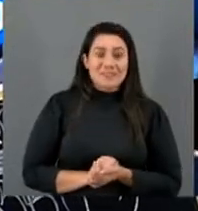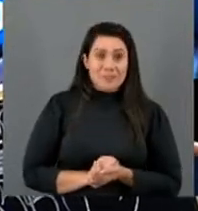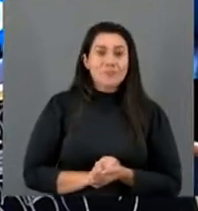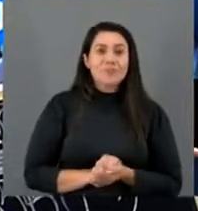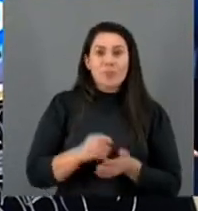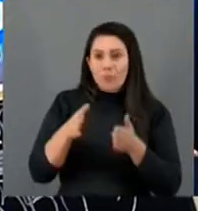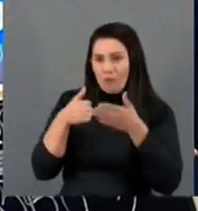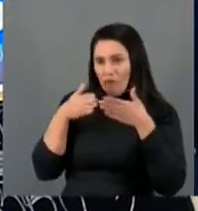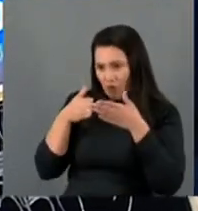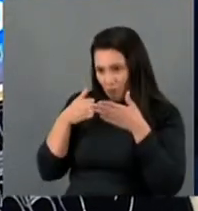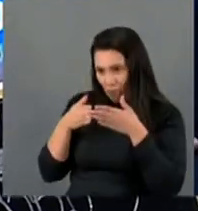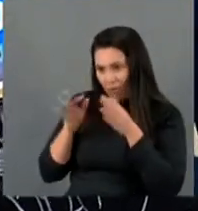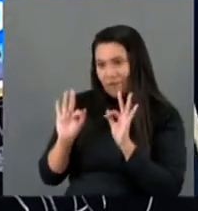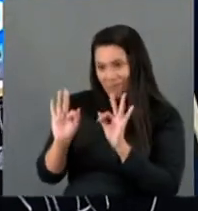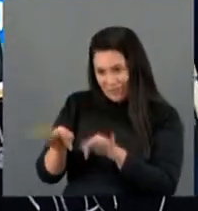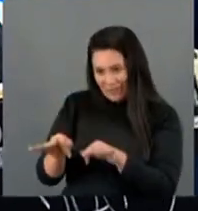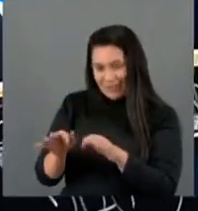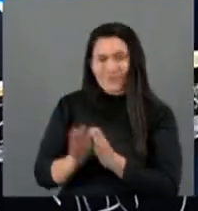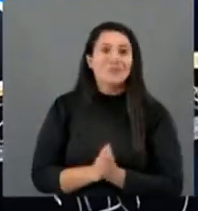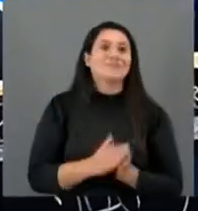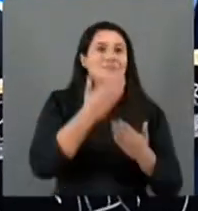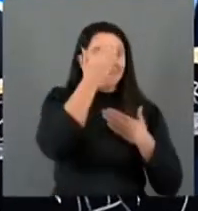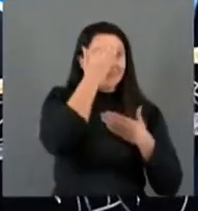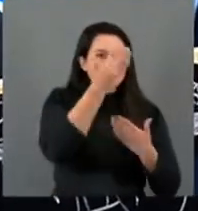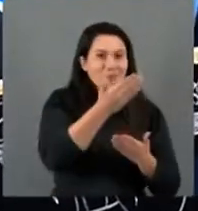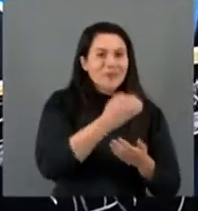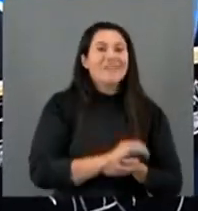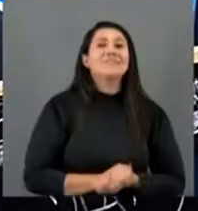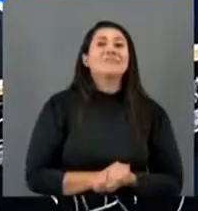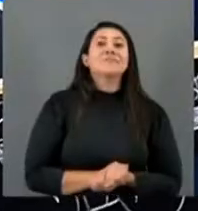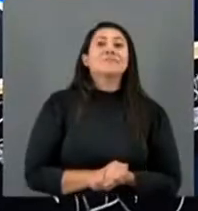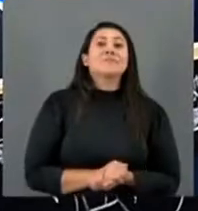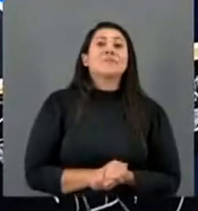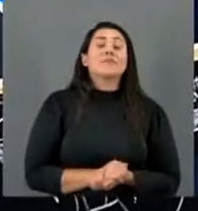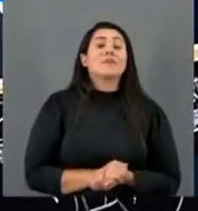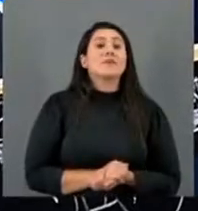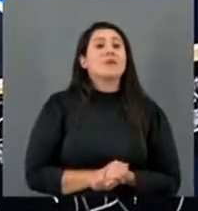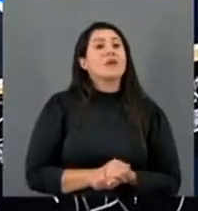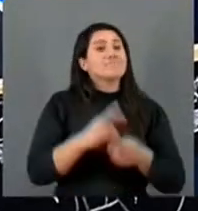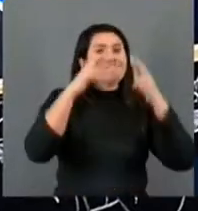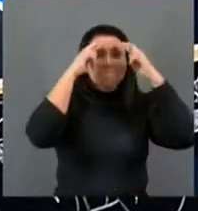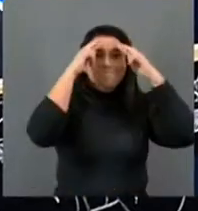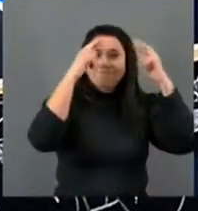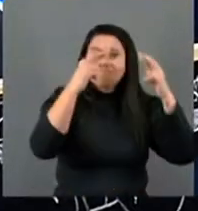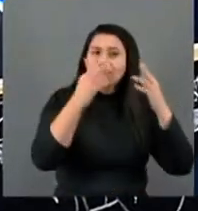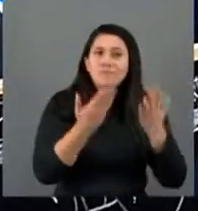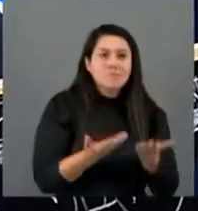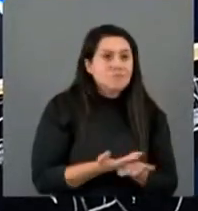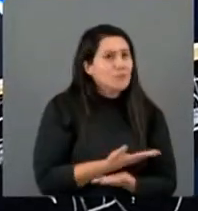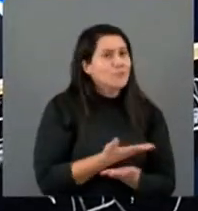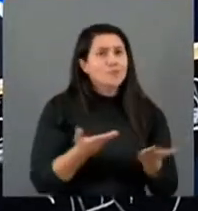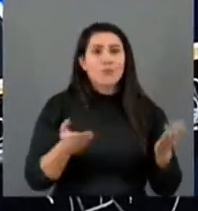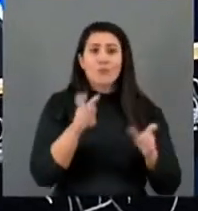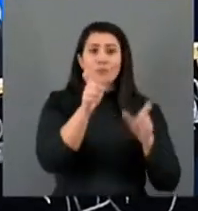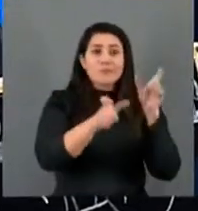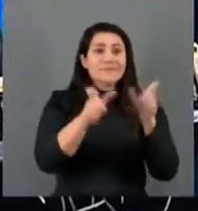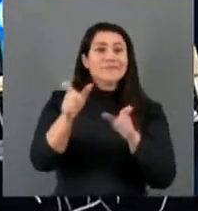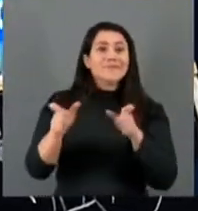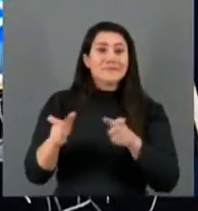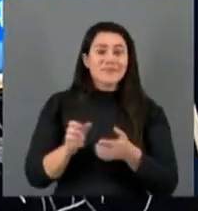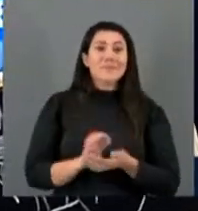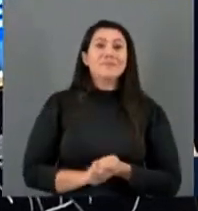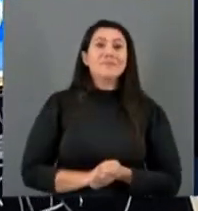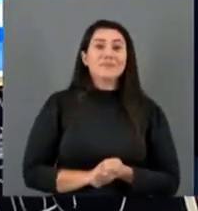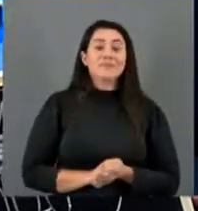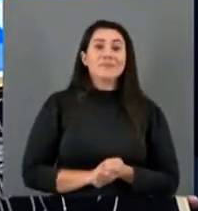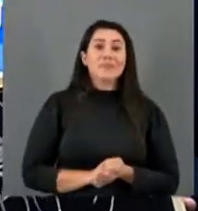Muito obrigado. Muito obrigado. Eu tenho, assim, muito respeito pelas pessoas. Tenho muito respeito pelas pessoas.